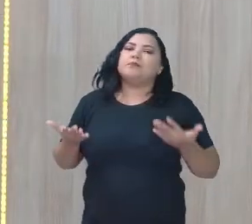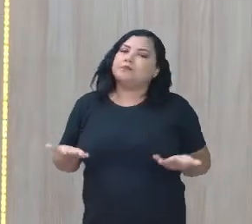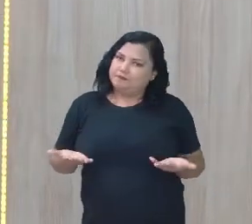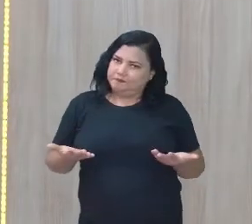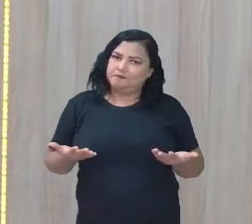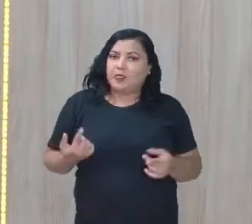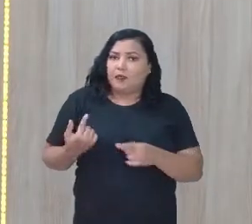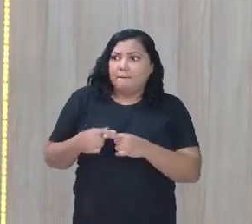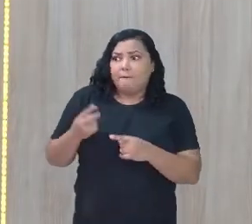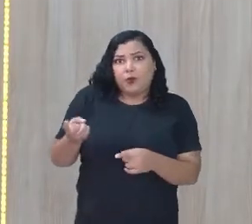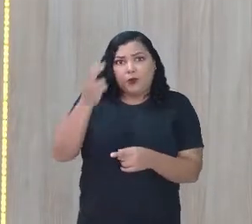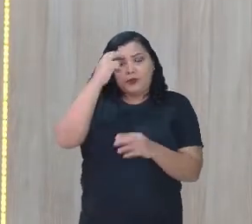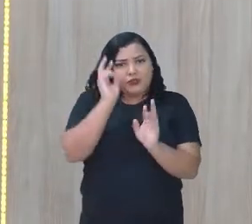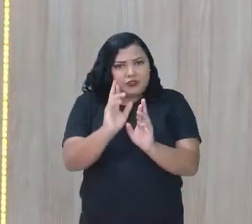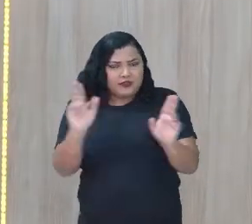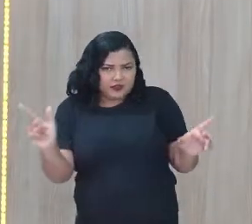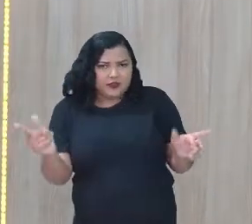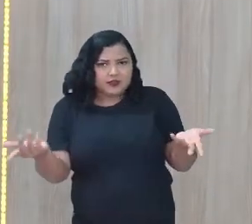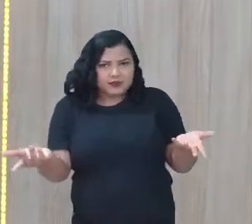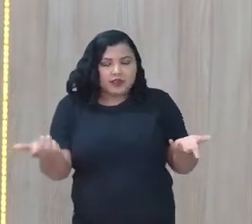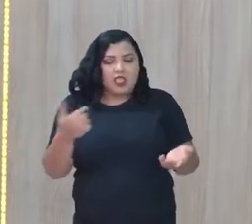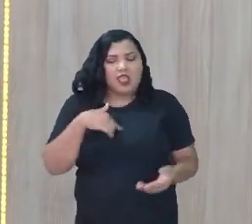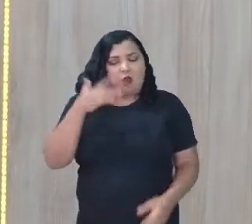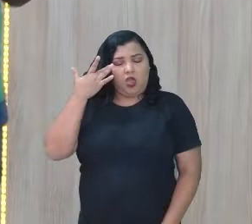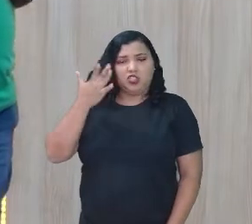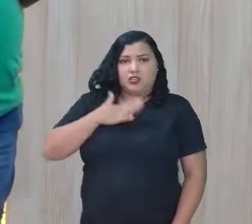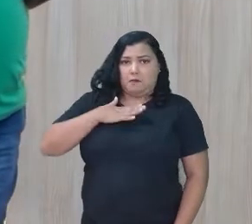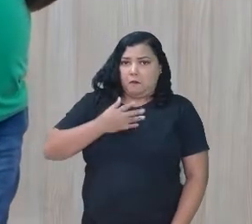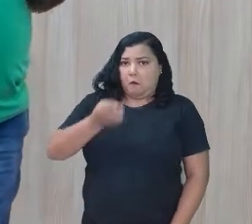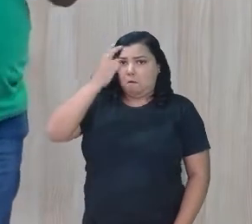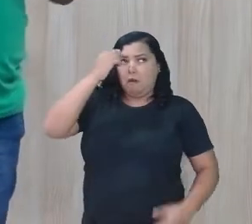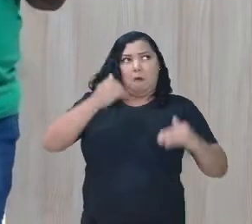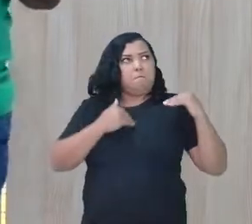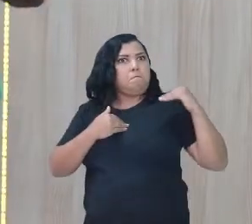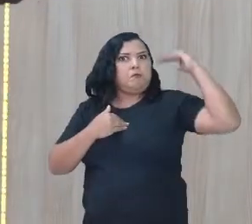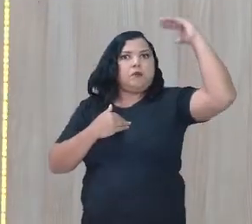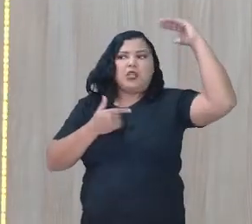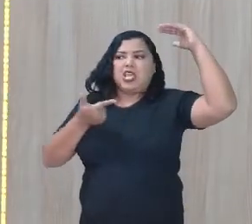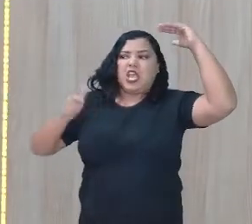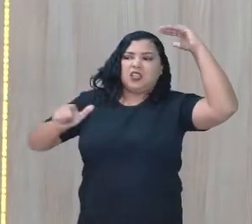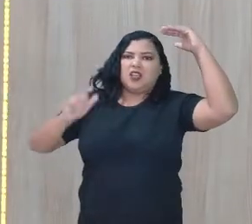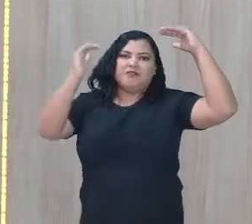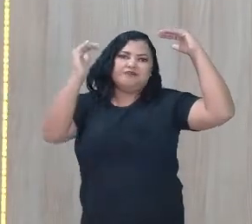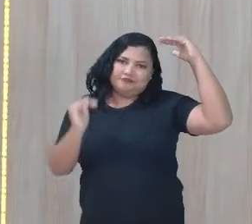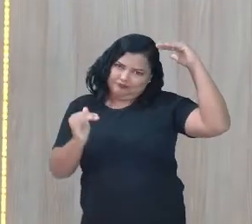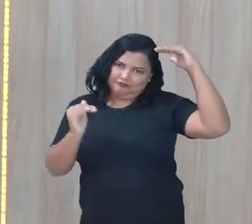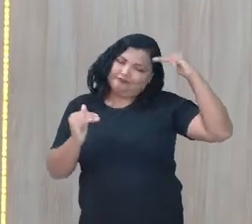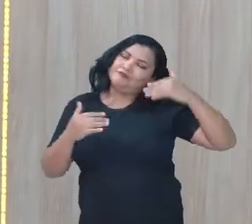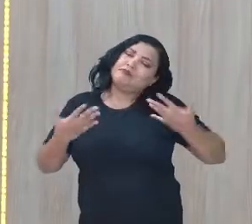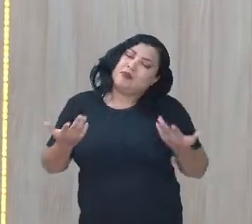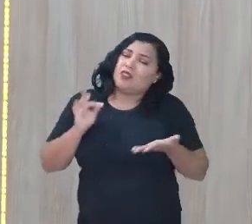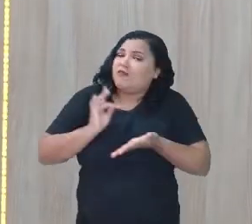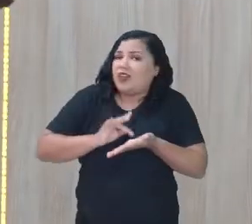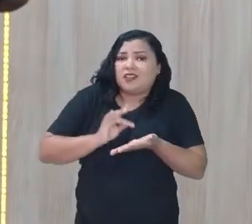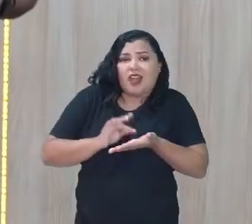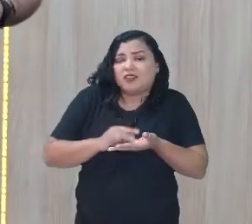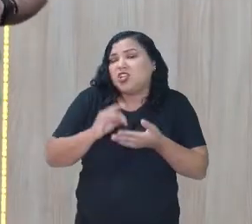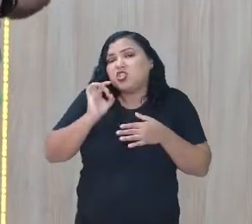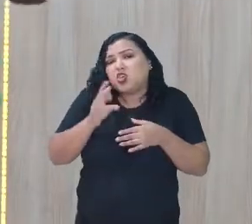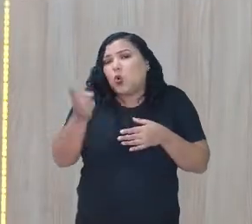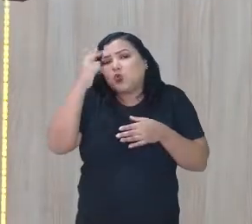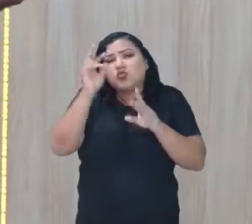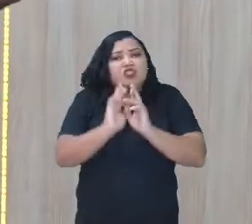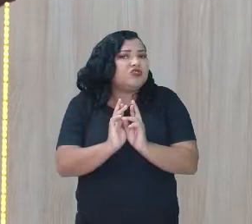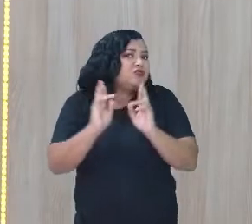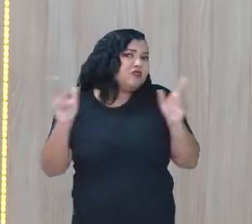preconceito porque eles têm uma cultura diferente da minha, e eu julgo que a minha cultura é superior à cultura deles, quando na realidade são